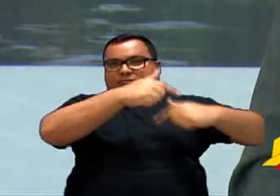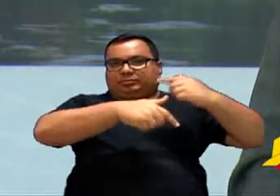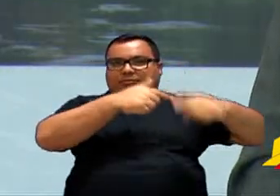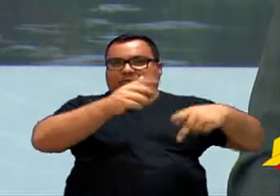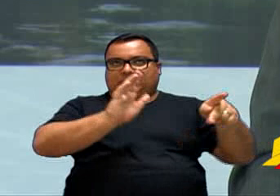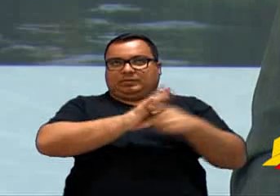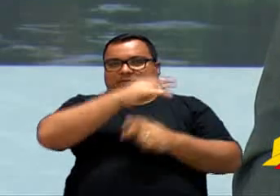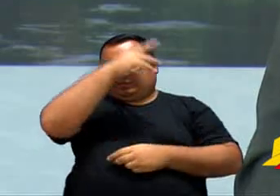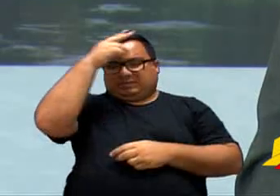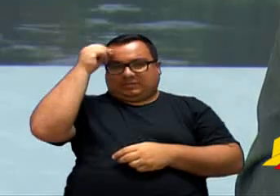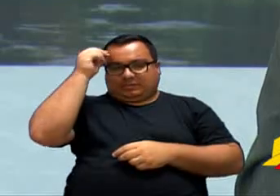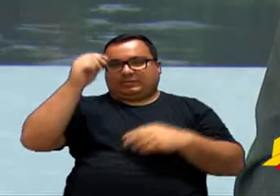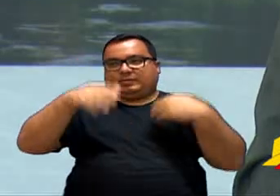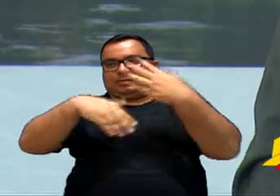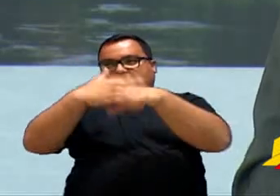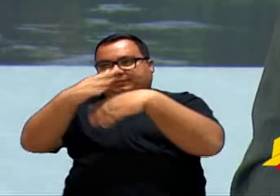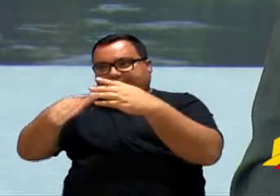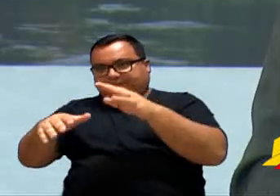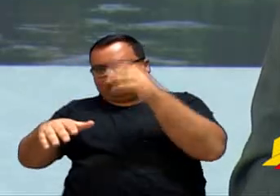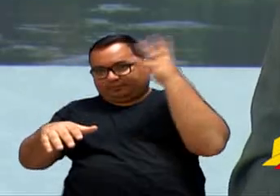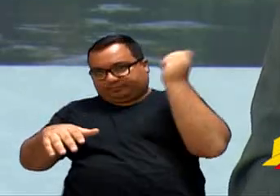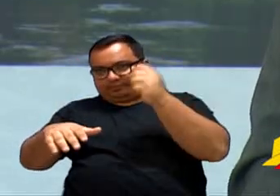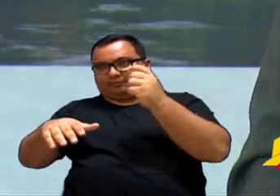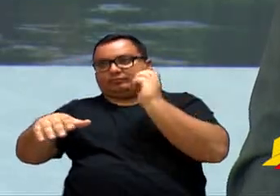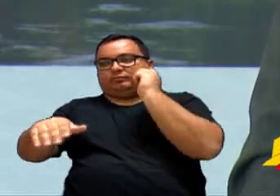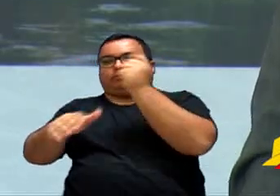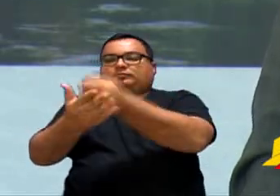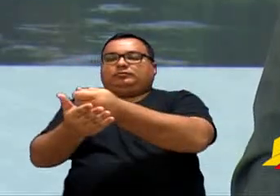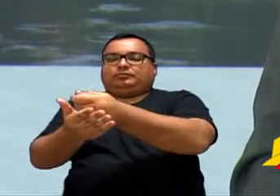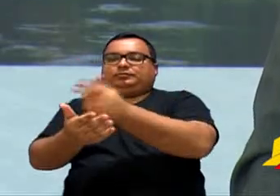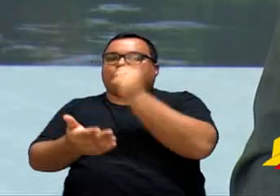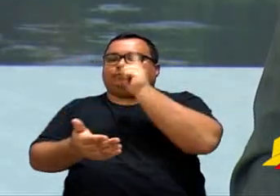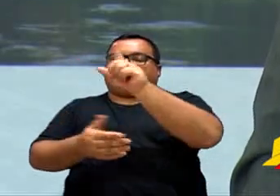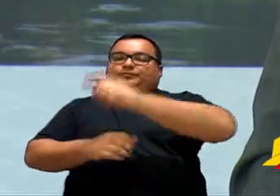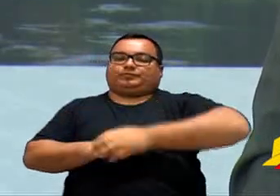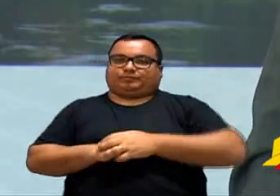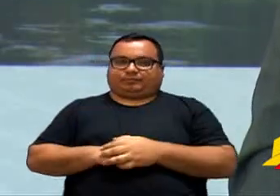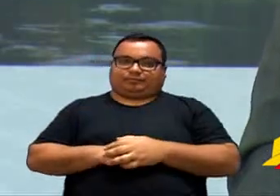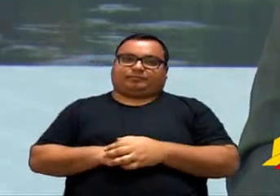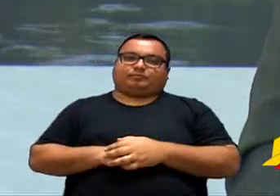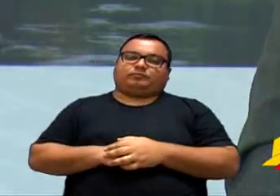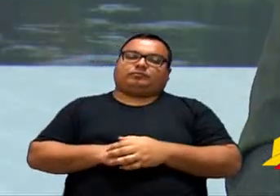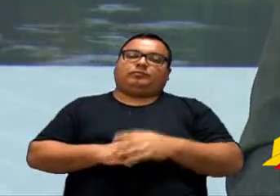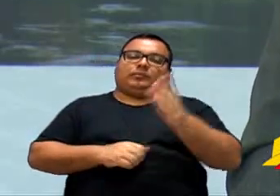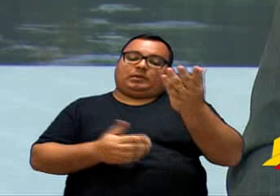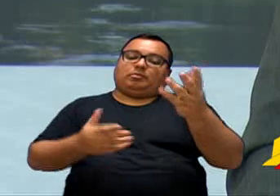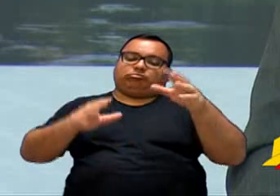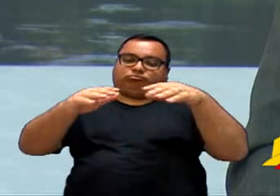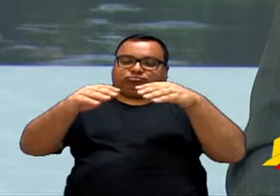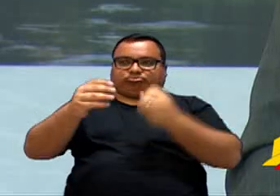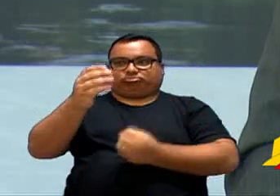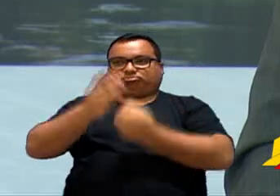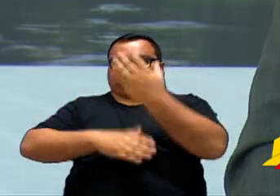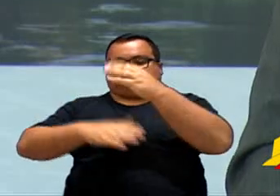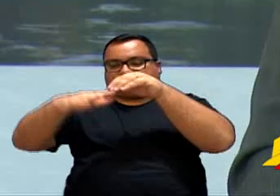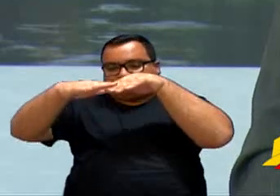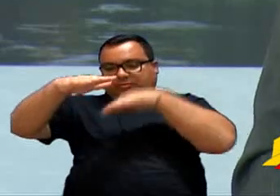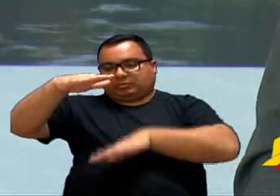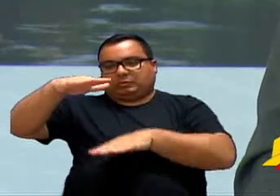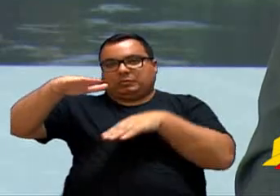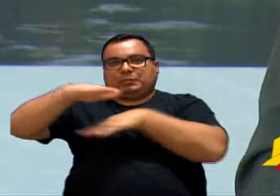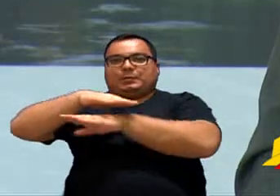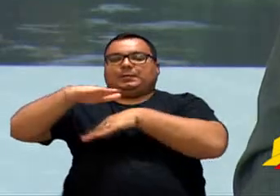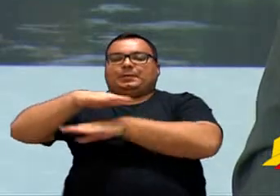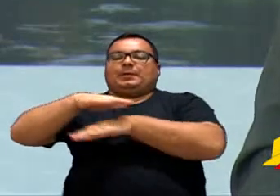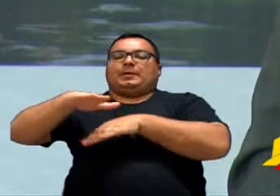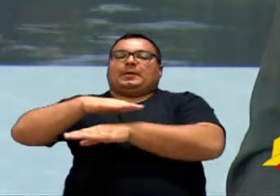esse fundo, por ocasião da fundação, da criação da fundação, a administração pública